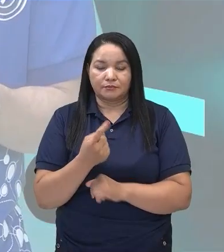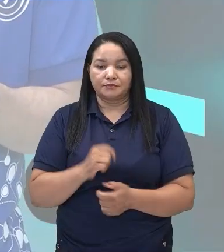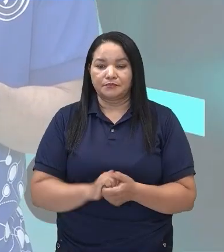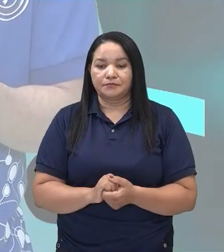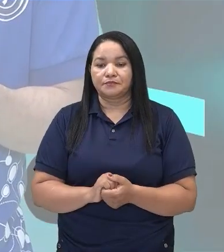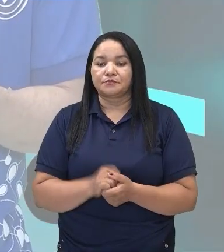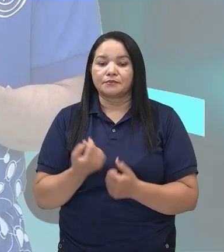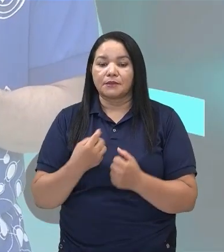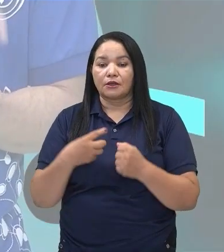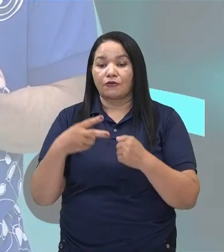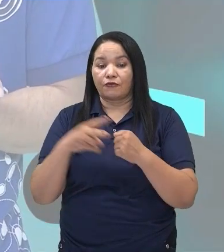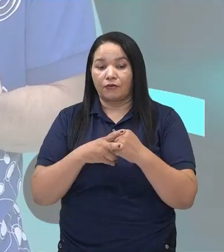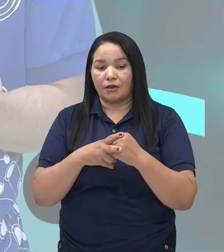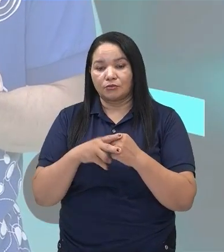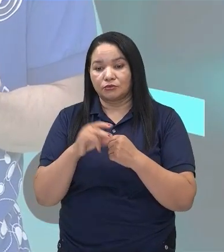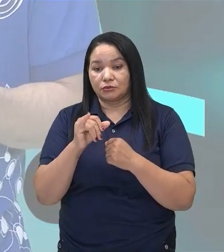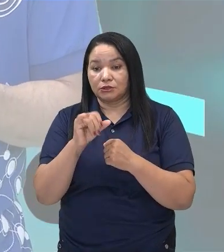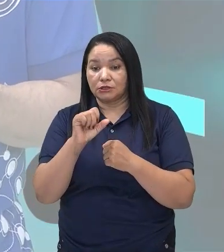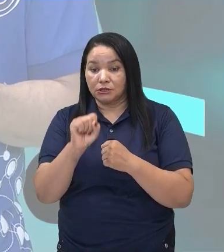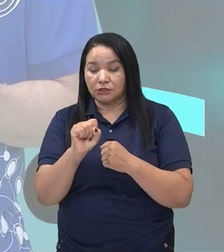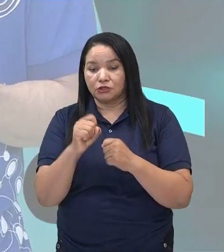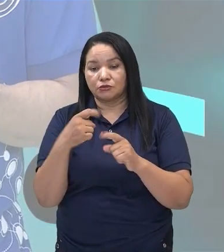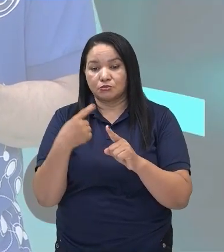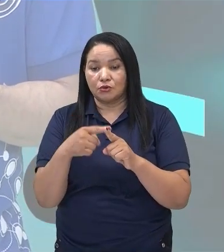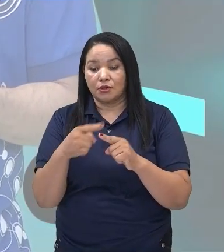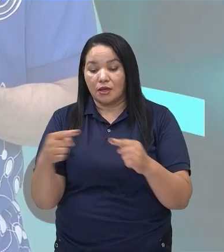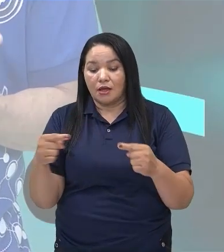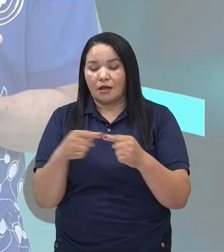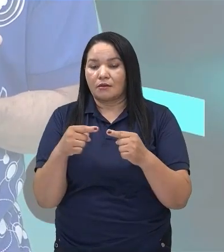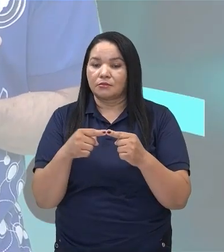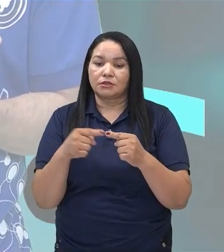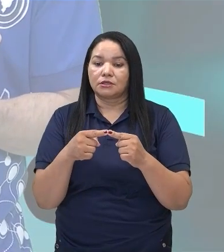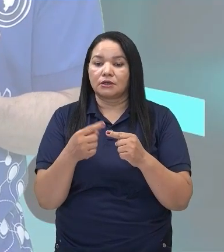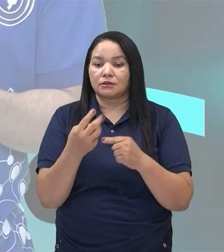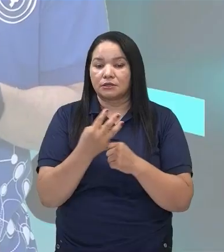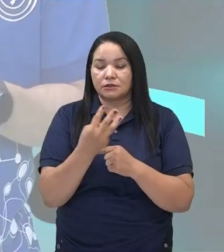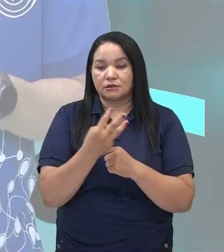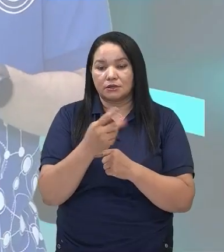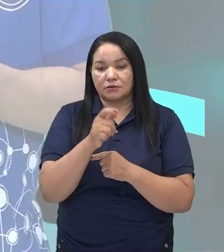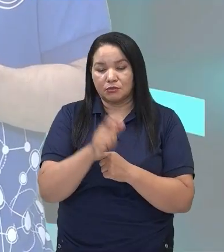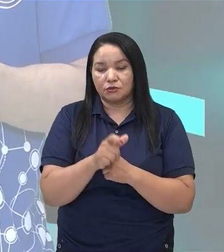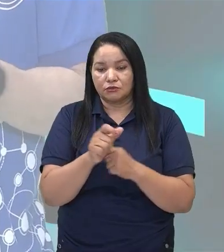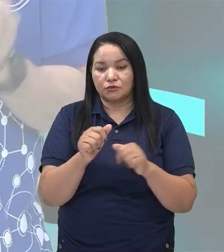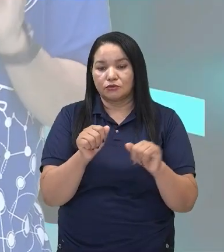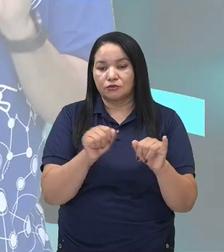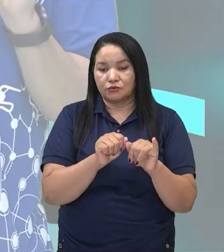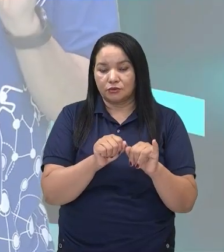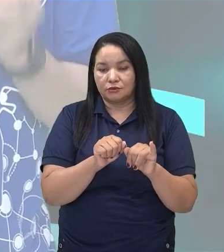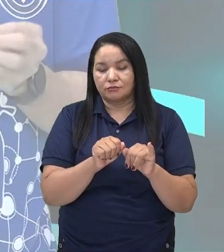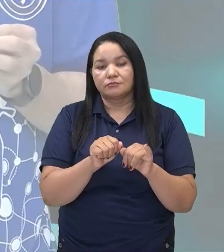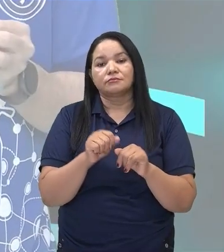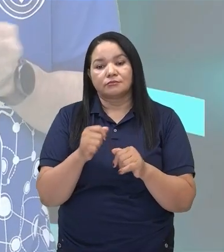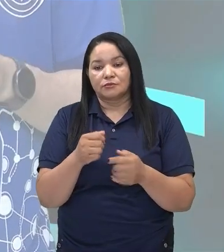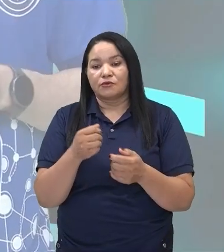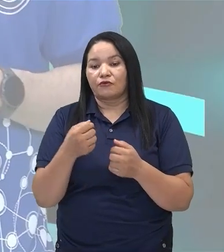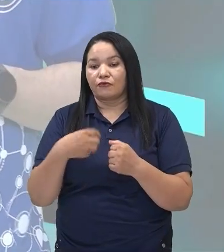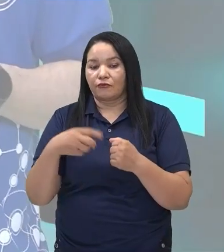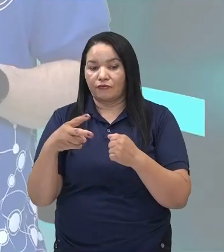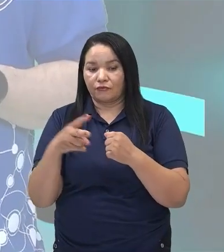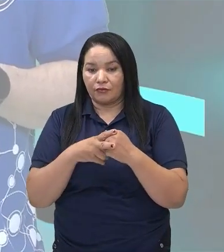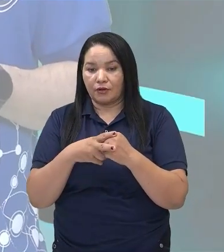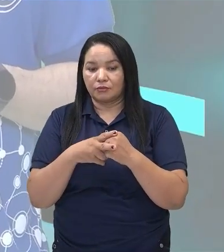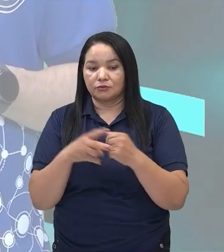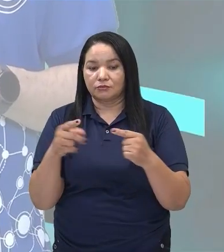ele vai se adequar a esse sujeito. E o sujeito de terceira pessoa do singular vai exigir que o verbo to be fique is.